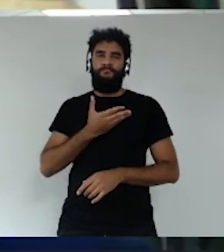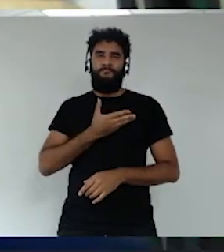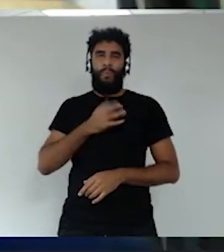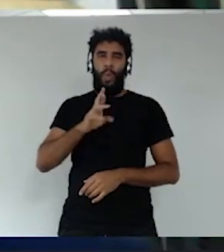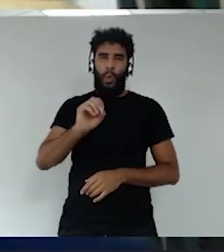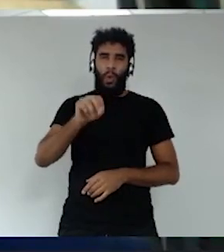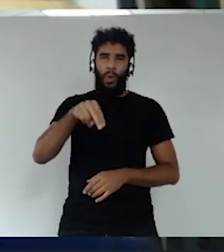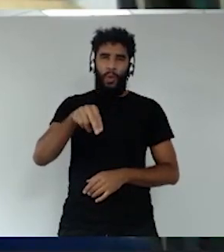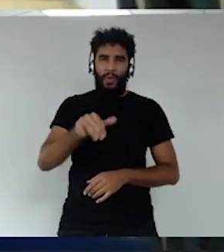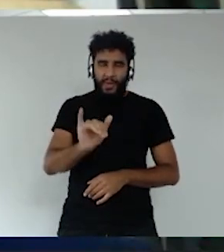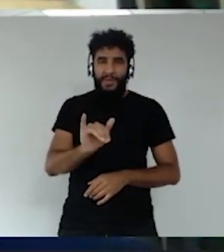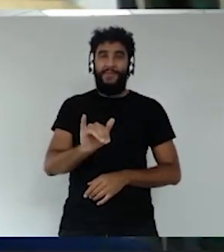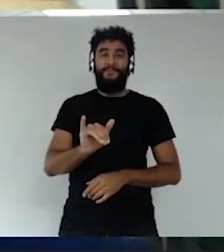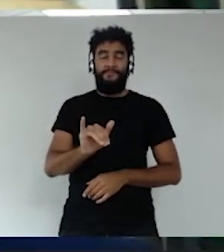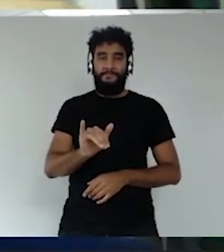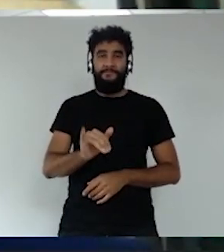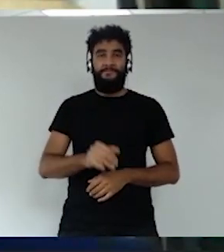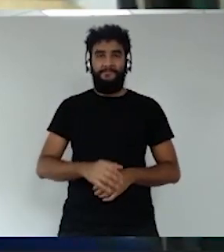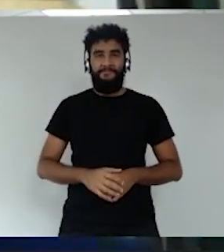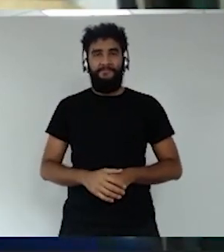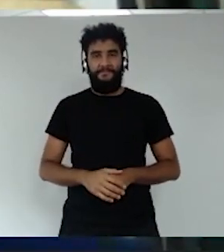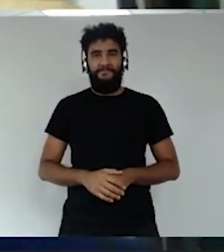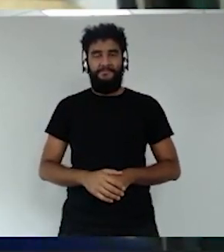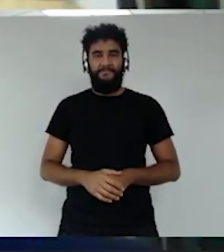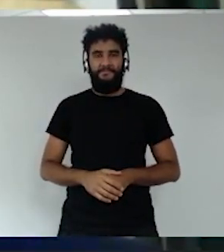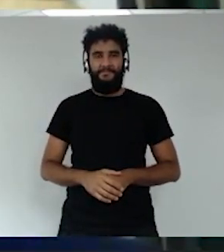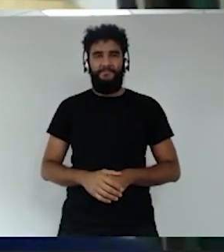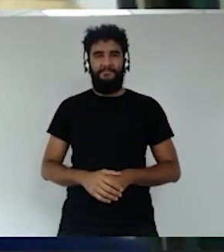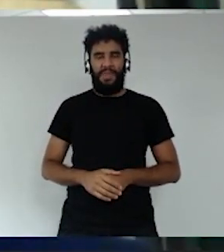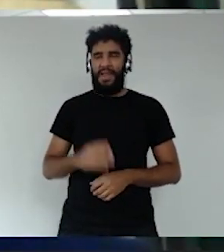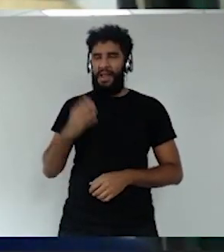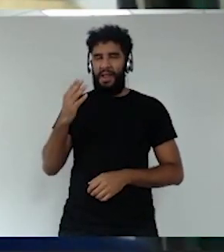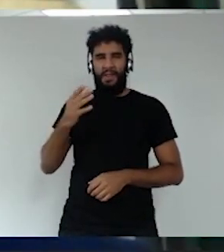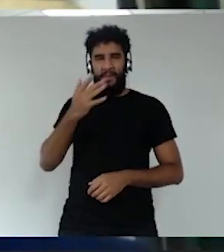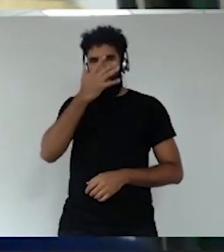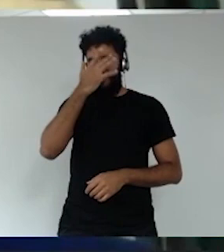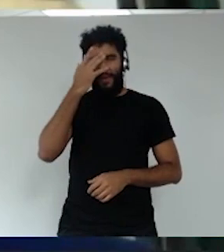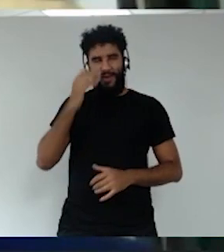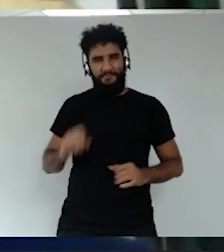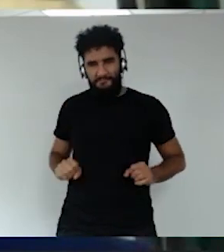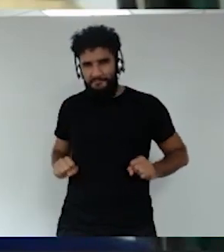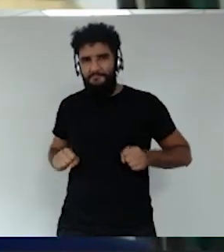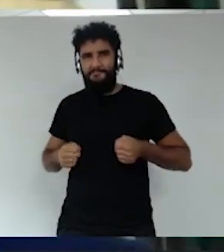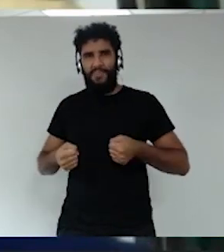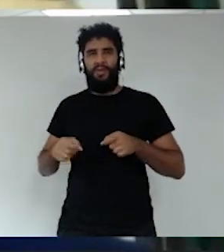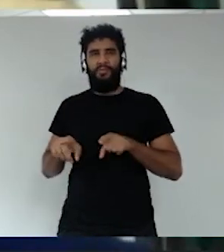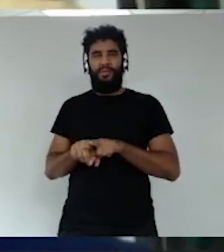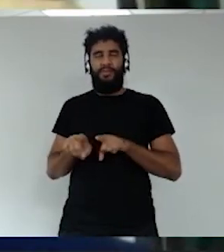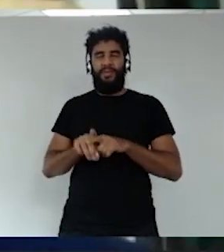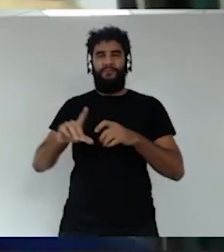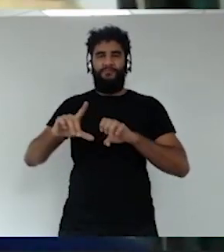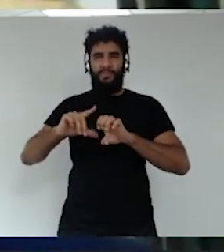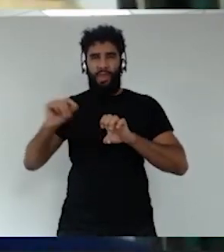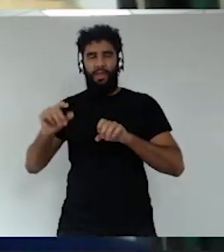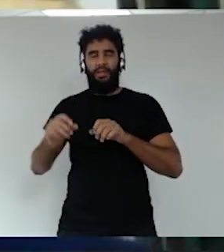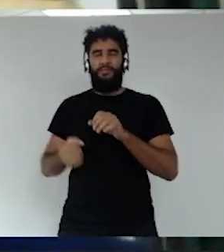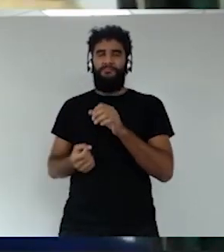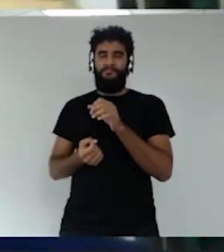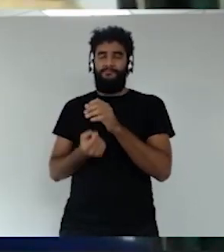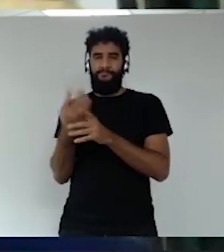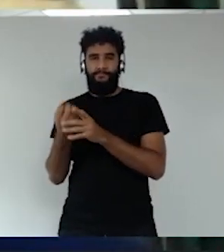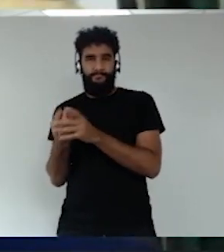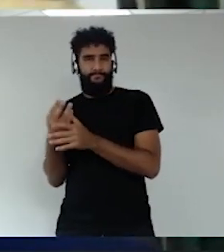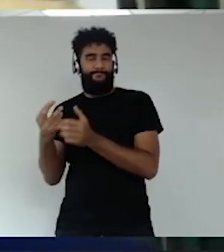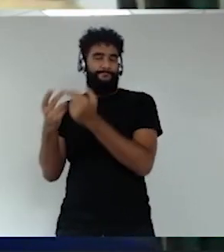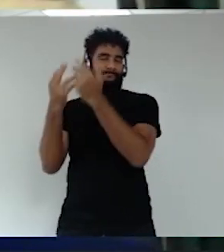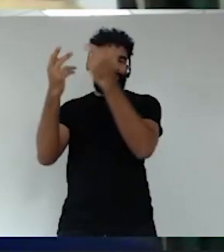tem sido uma pessoa extremamente dedicada, empreendedora, criativa, que a OAB